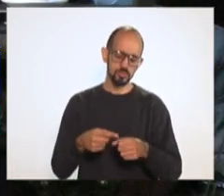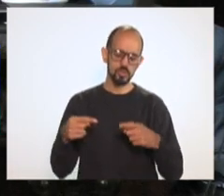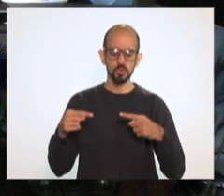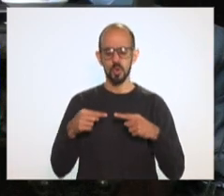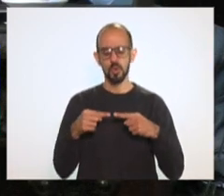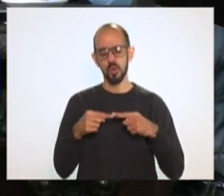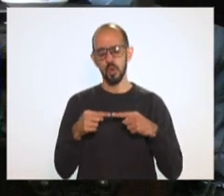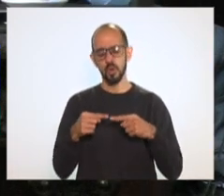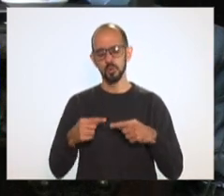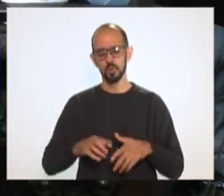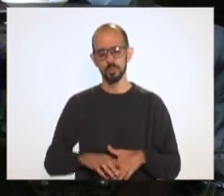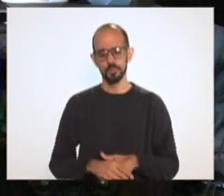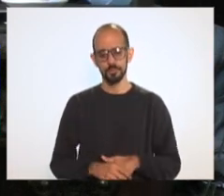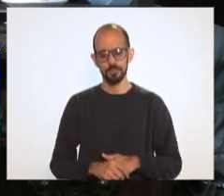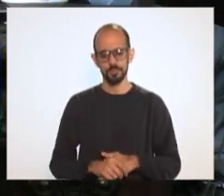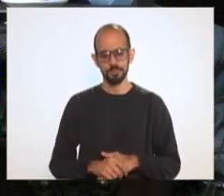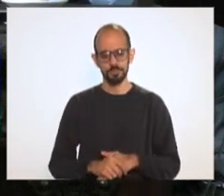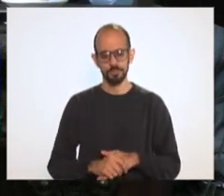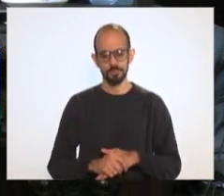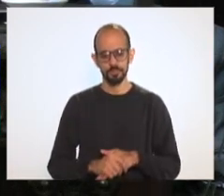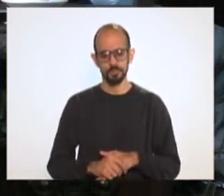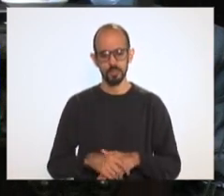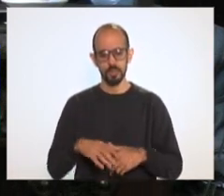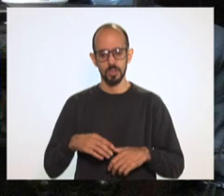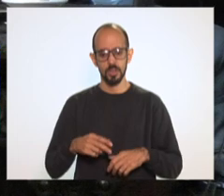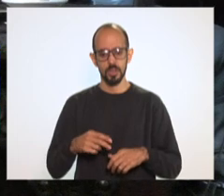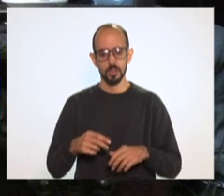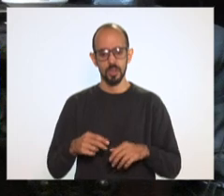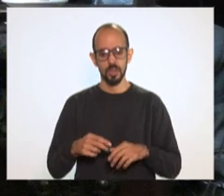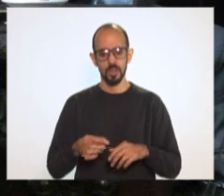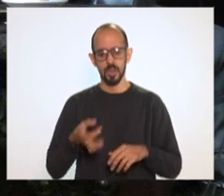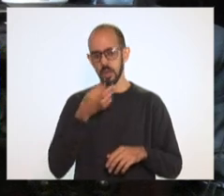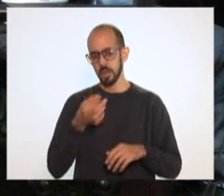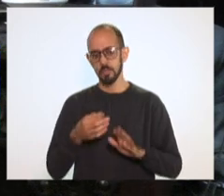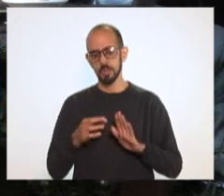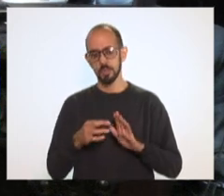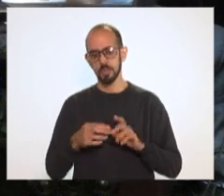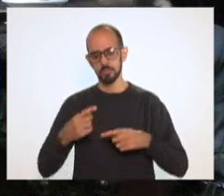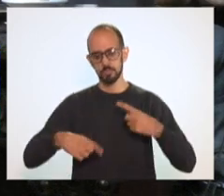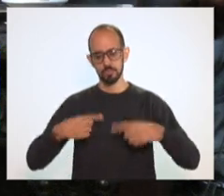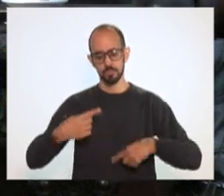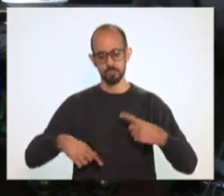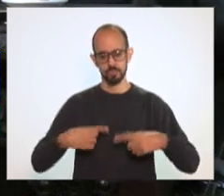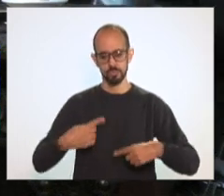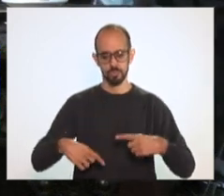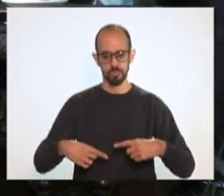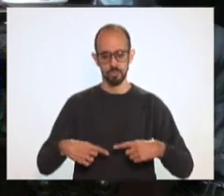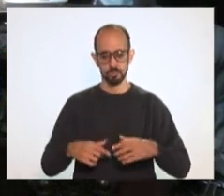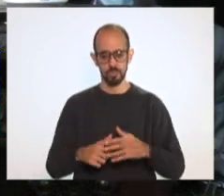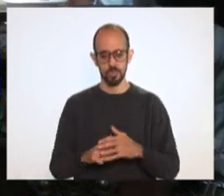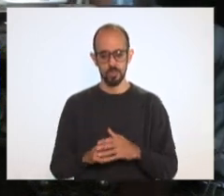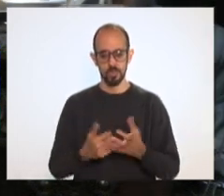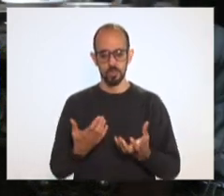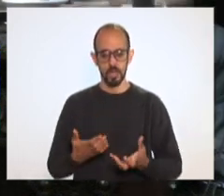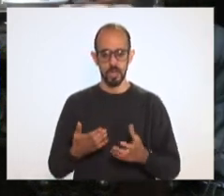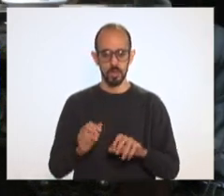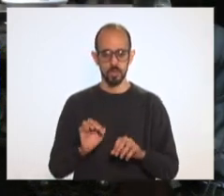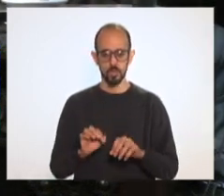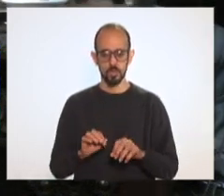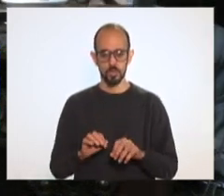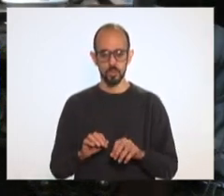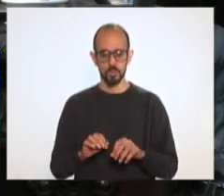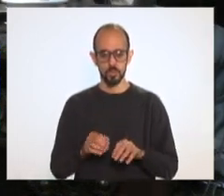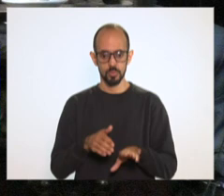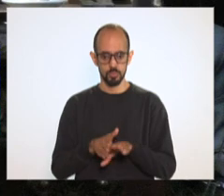Com os pareceres emitidos em discussão. Antes de passar a palavra para o deputado Flávio Serafim, eu quero indicar aqui que,